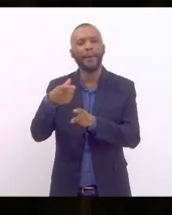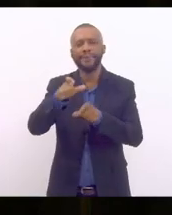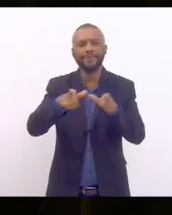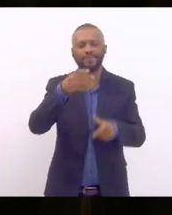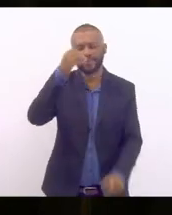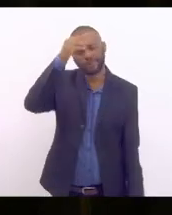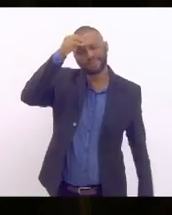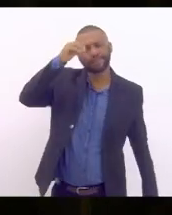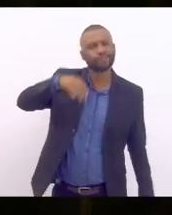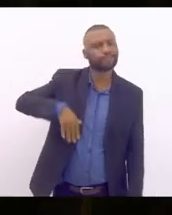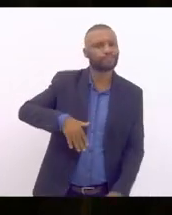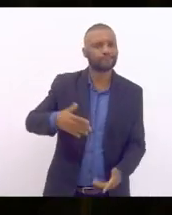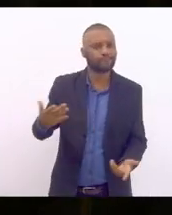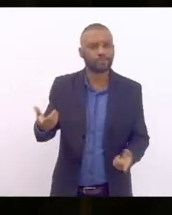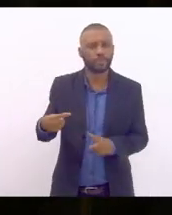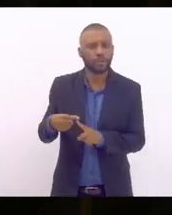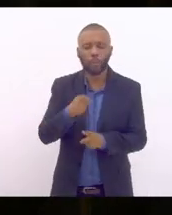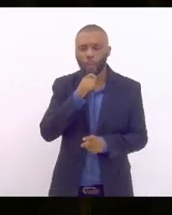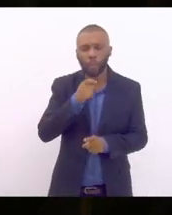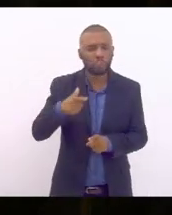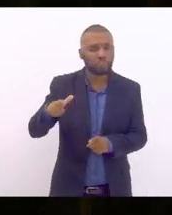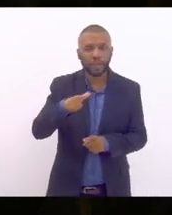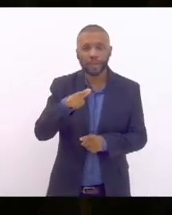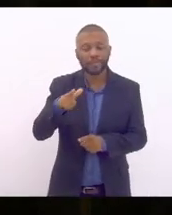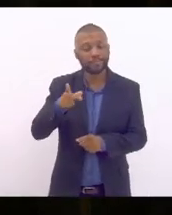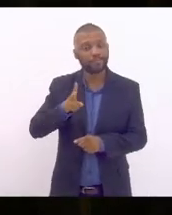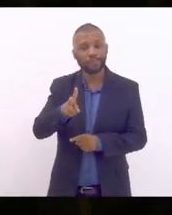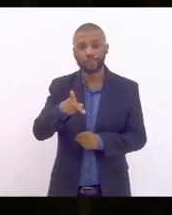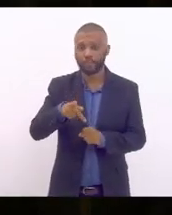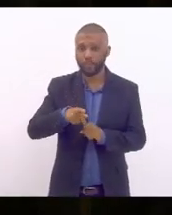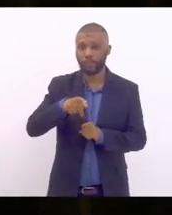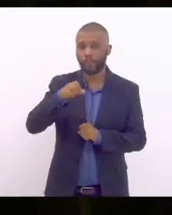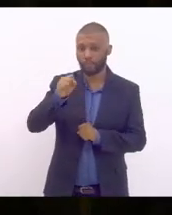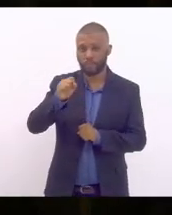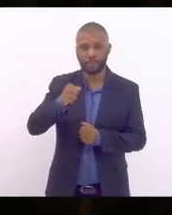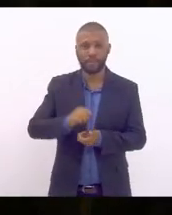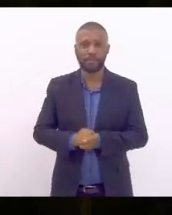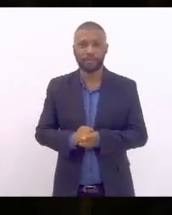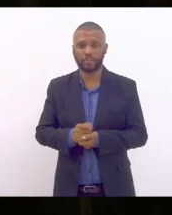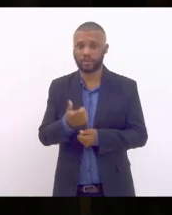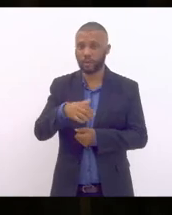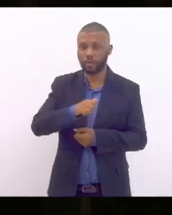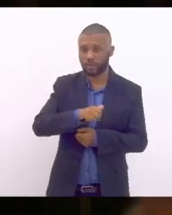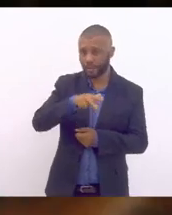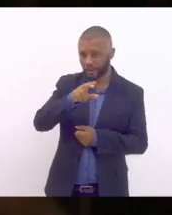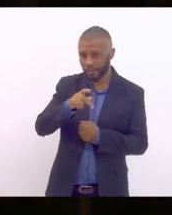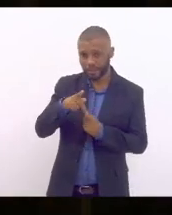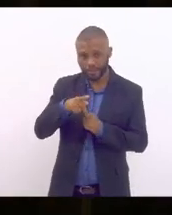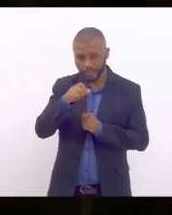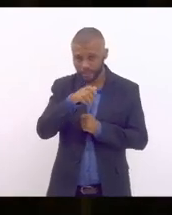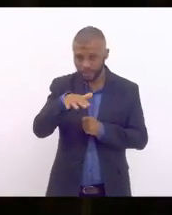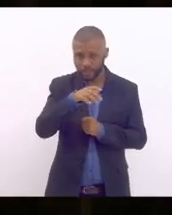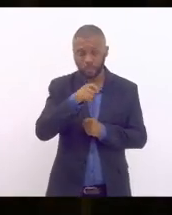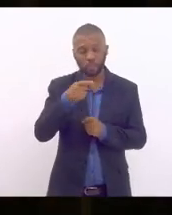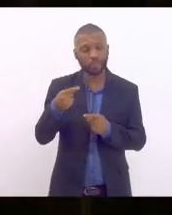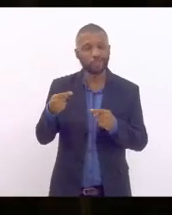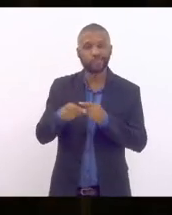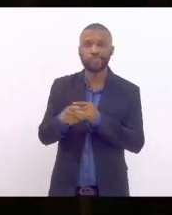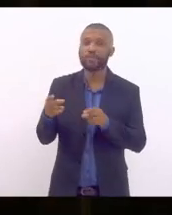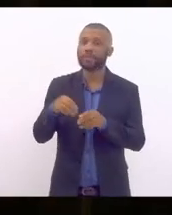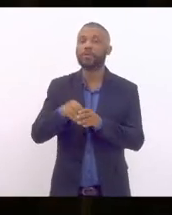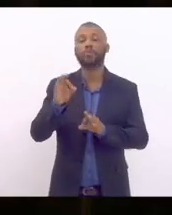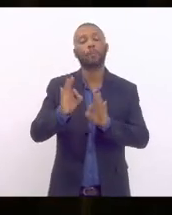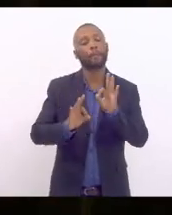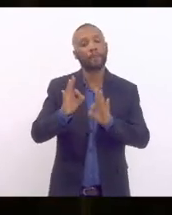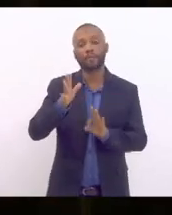estão desistindo por a permanência para pós-graduandos os pós-graduandos não se encontram incluídos no plano